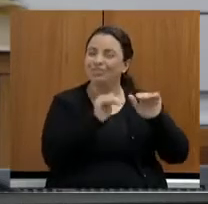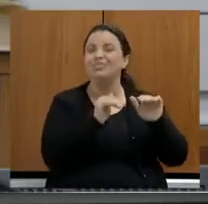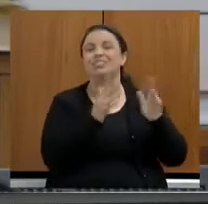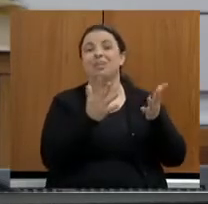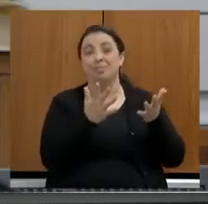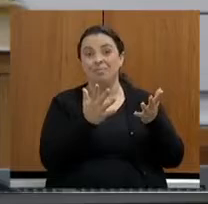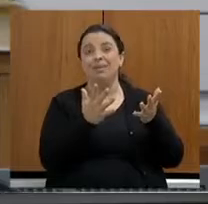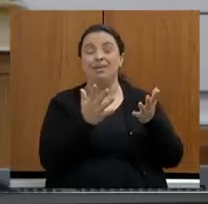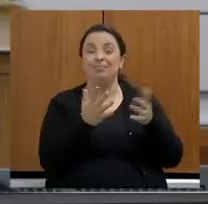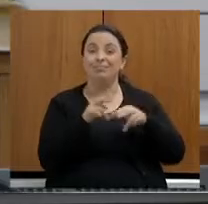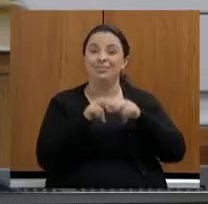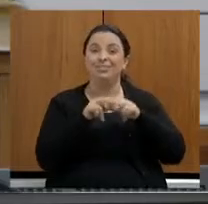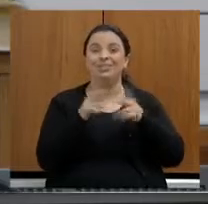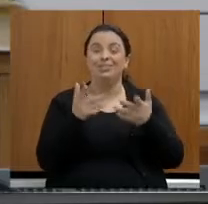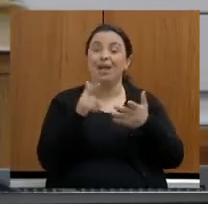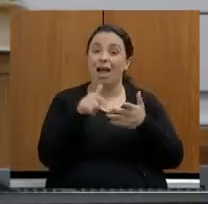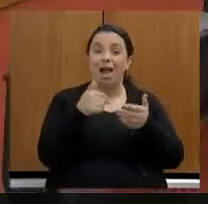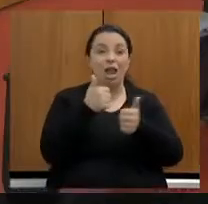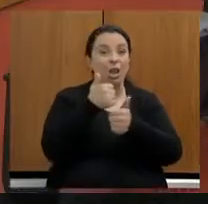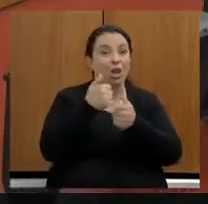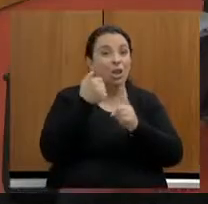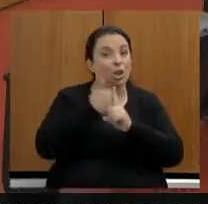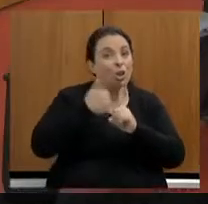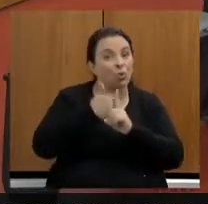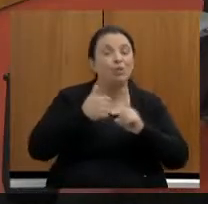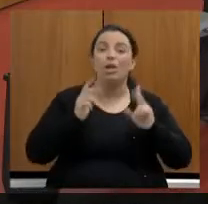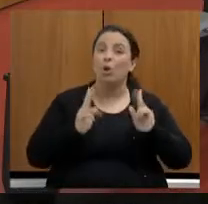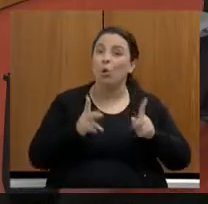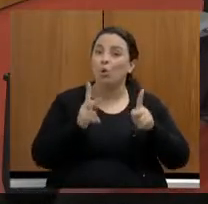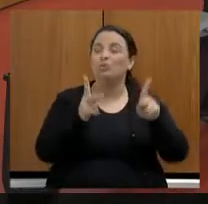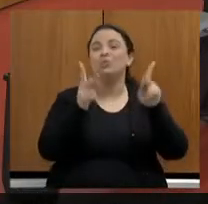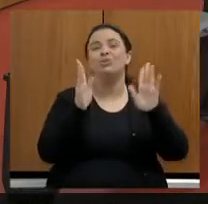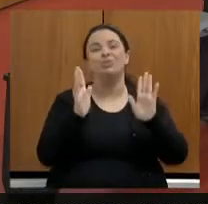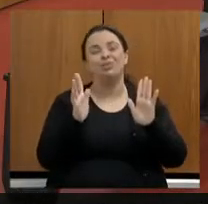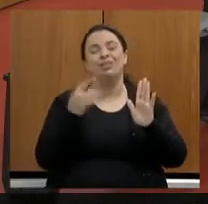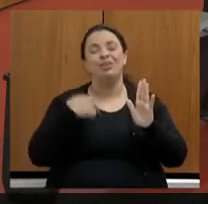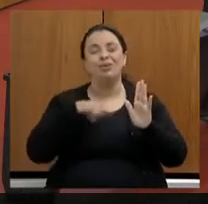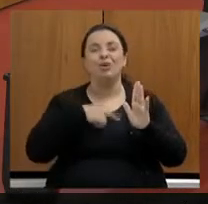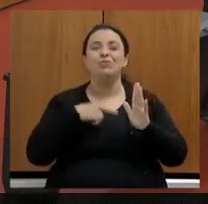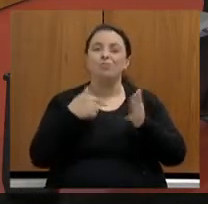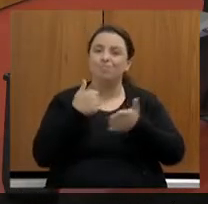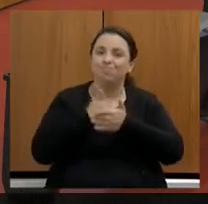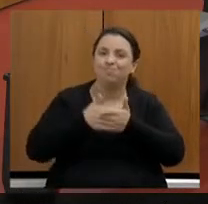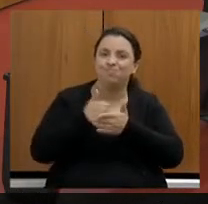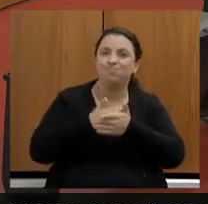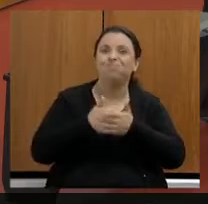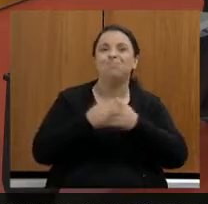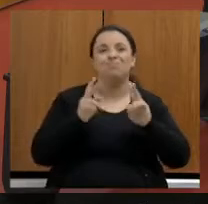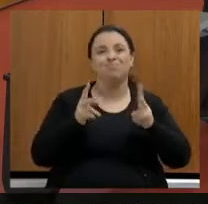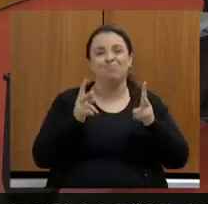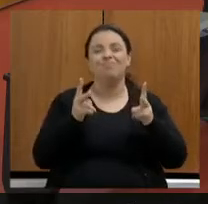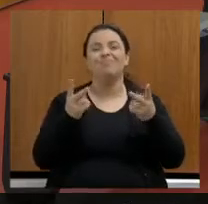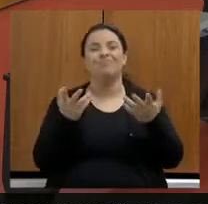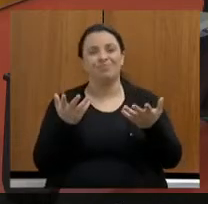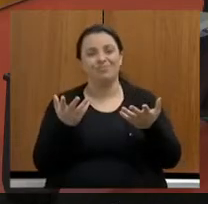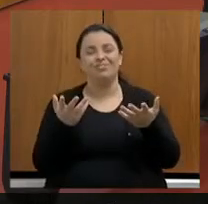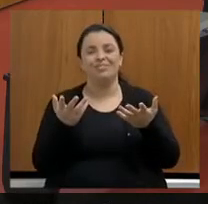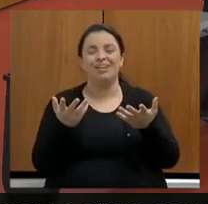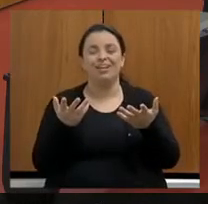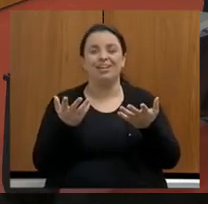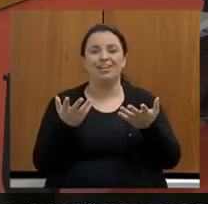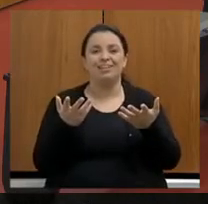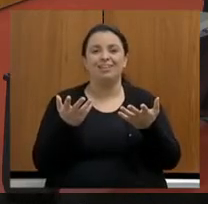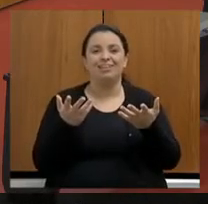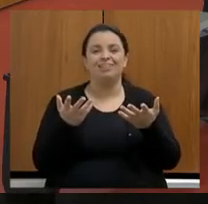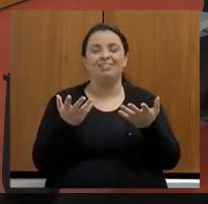porque Ana Laura essa luta não pode parar né então nós vamos continuar né bia é uma nós vamos continuar